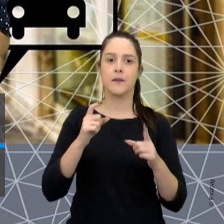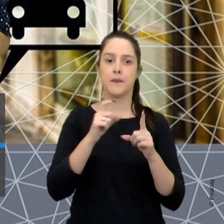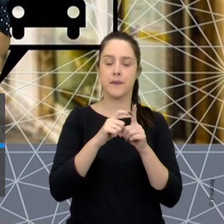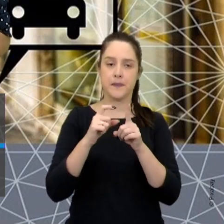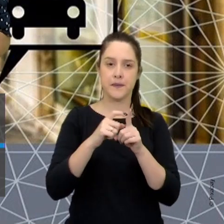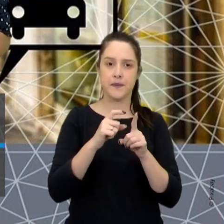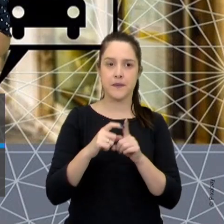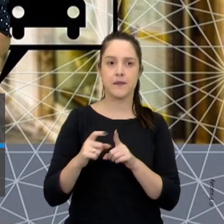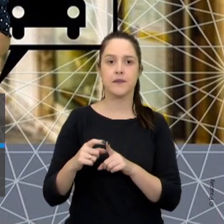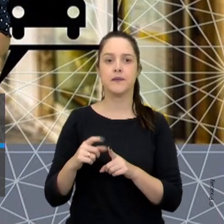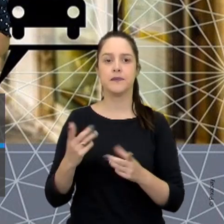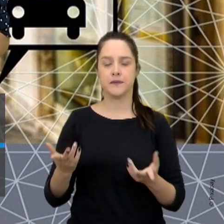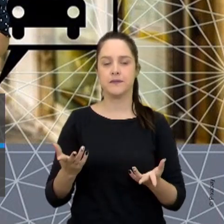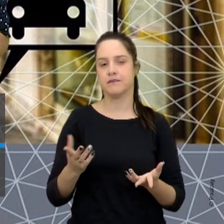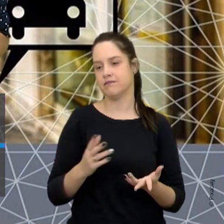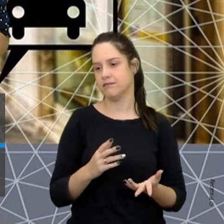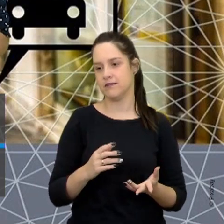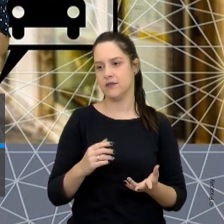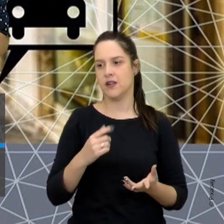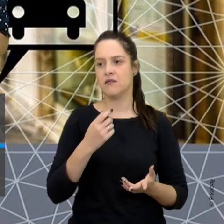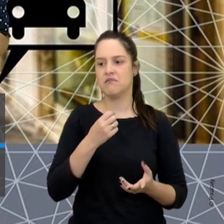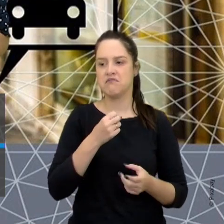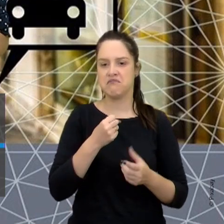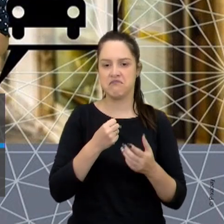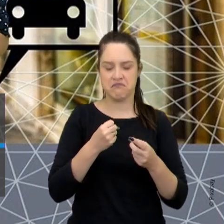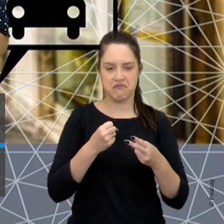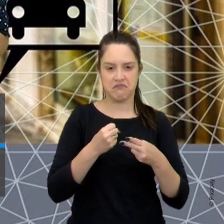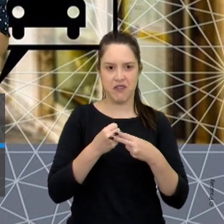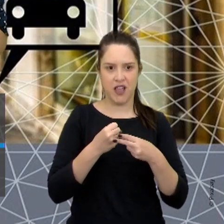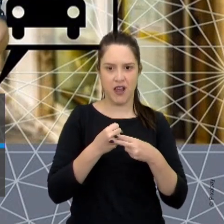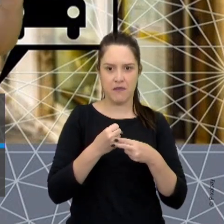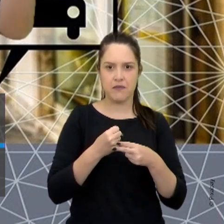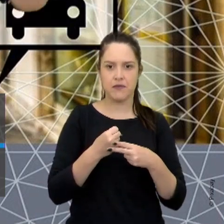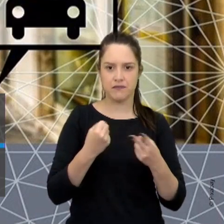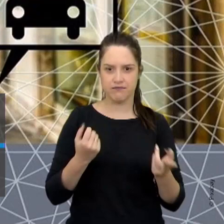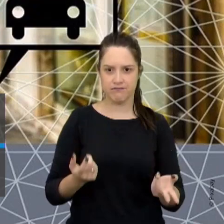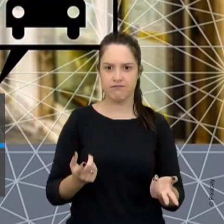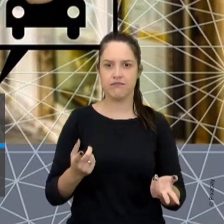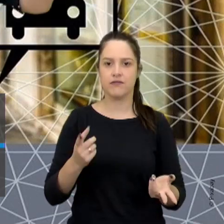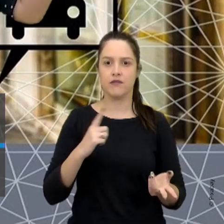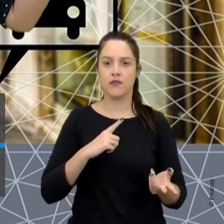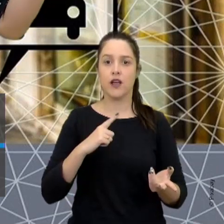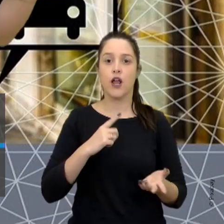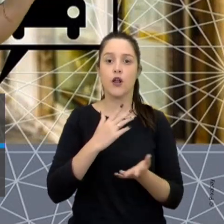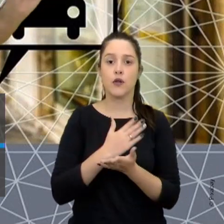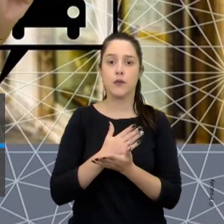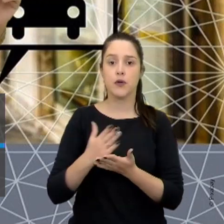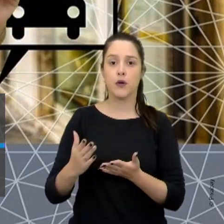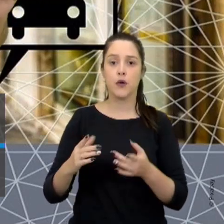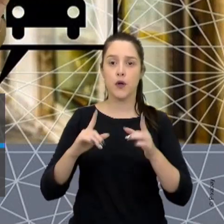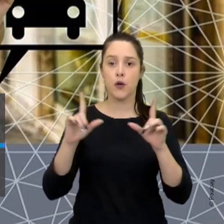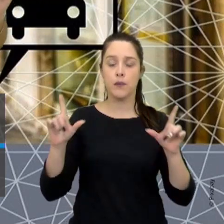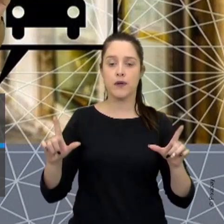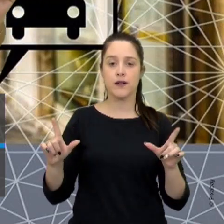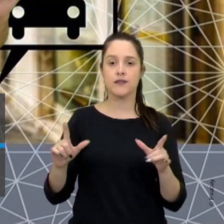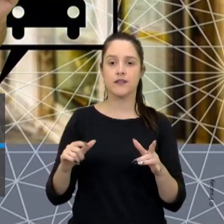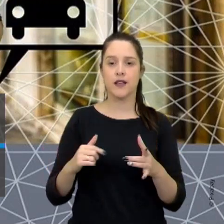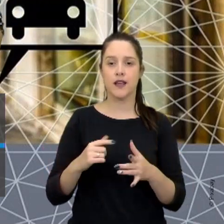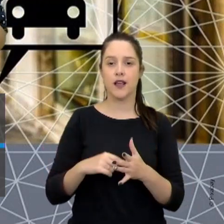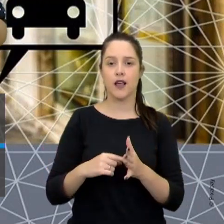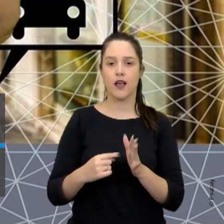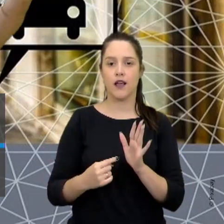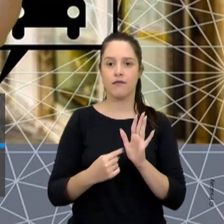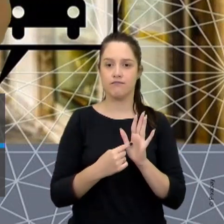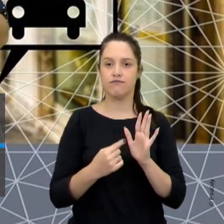não é verbal. Então, aprofundar sobre isso aqui hoje vai ser muito interessante. É legal que a gente já começa, ó, a perceber a leitura aqui nesse ambiente. Por que